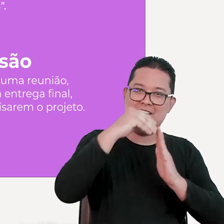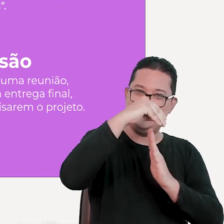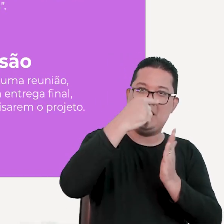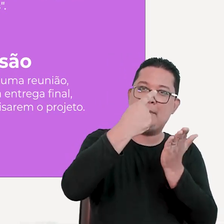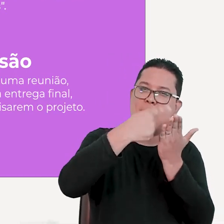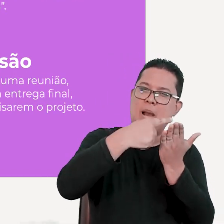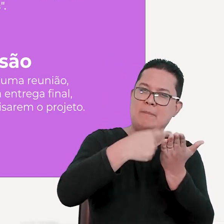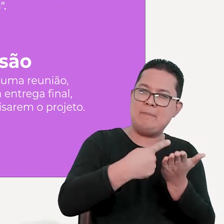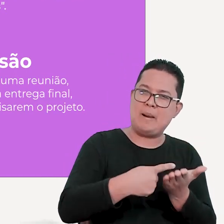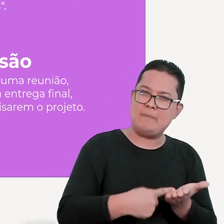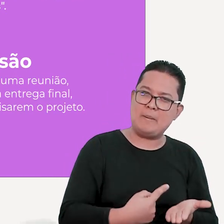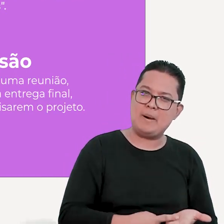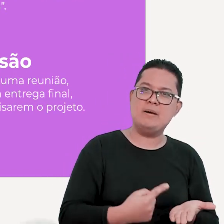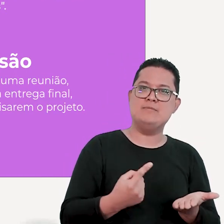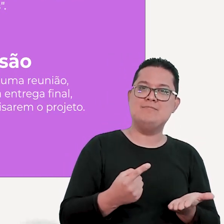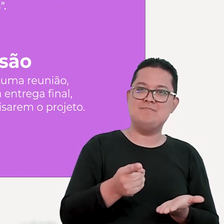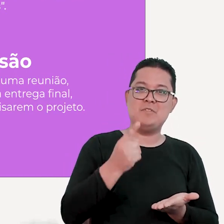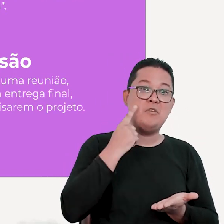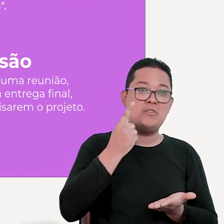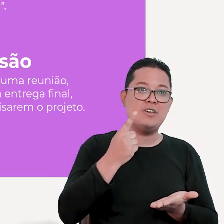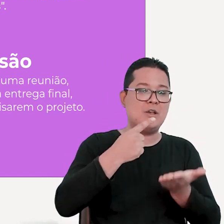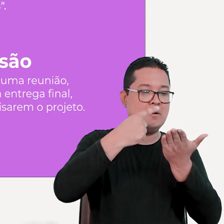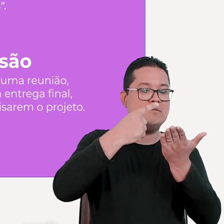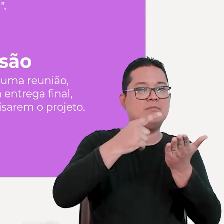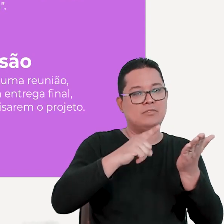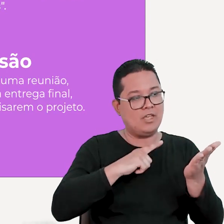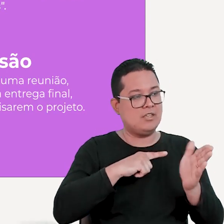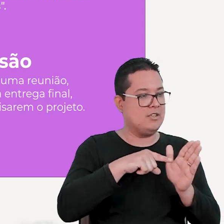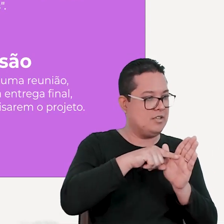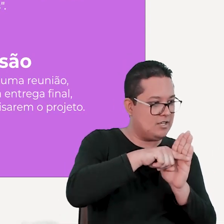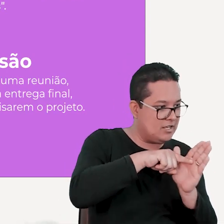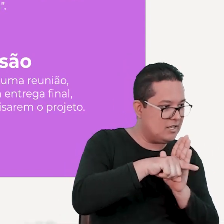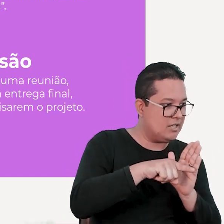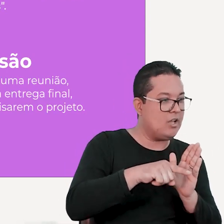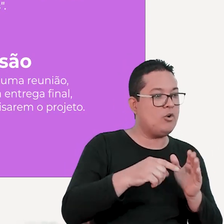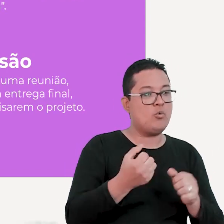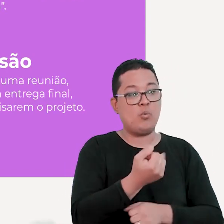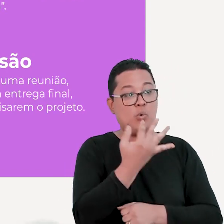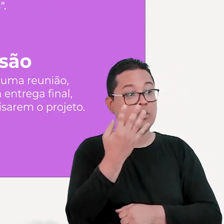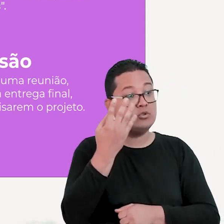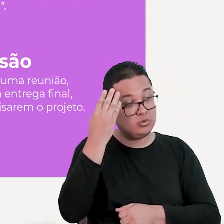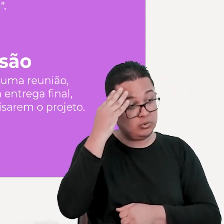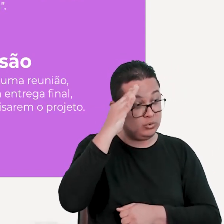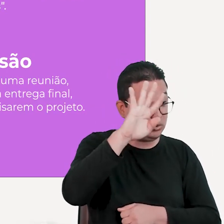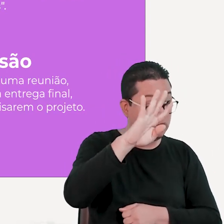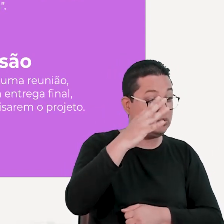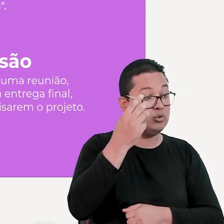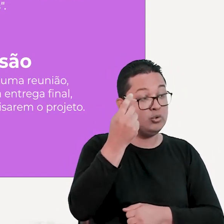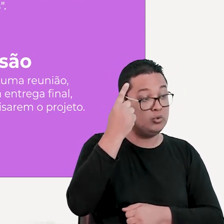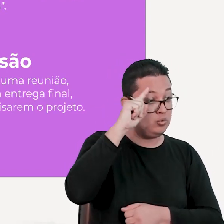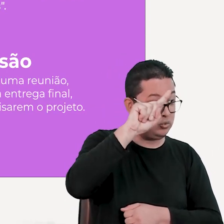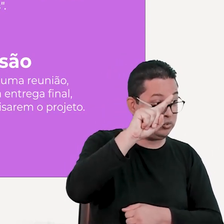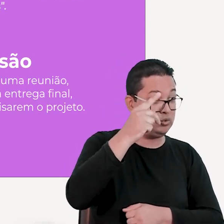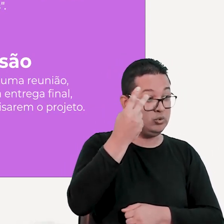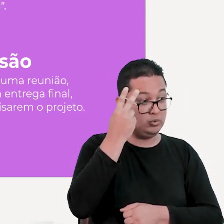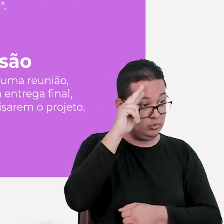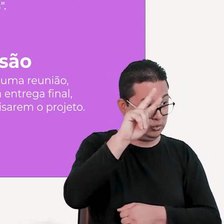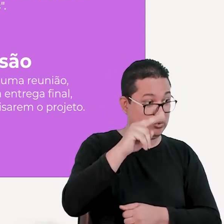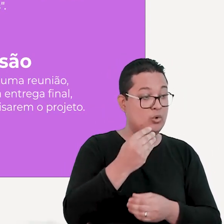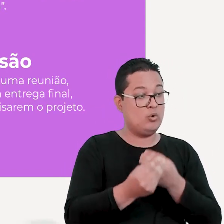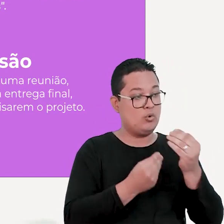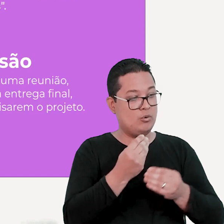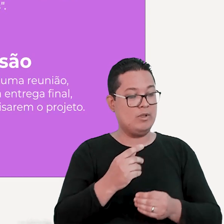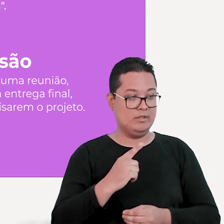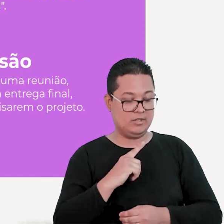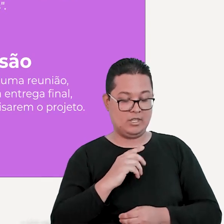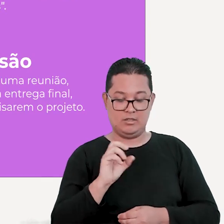vão fazer a parte de ideação, se vai ter pesquisa, se vai ter onboarding. Se for ter onboarding, ele vai ser feito no início ou no